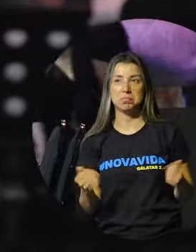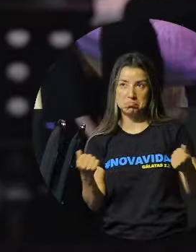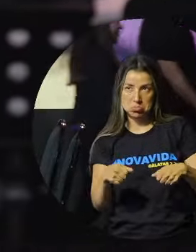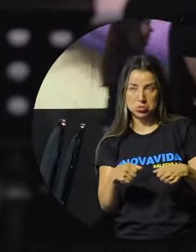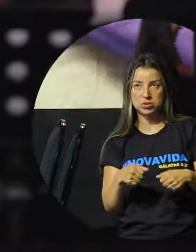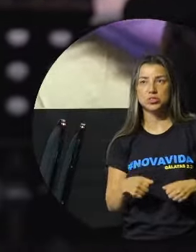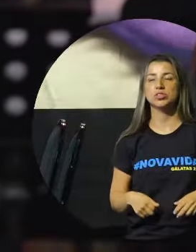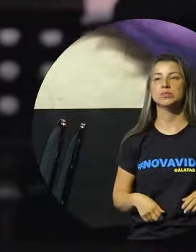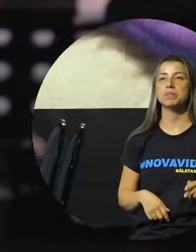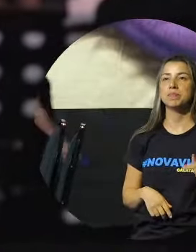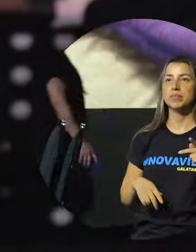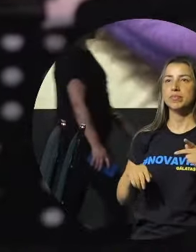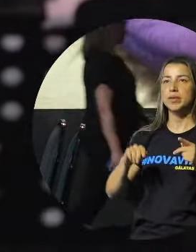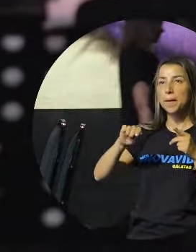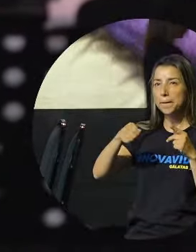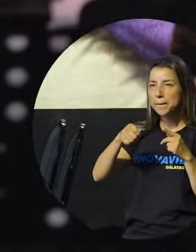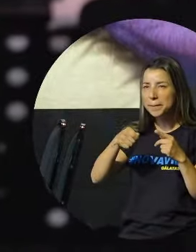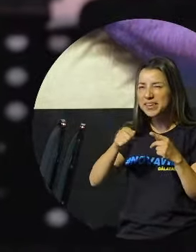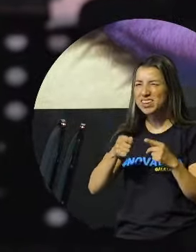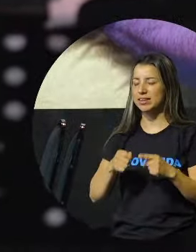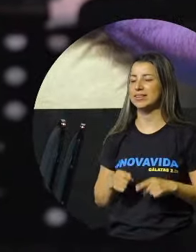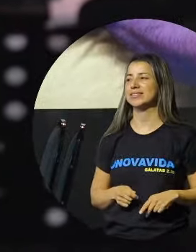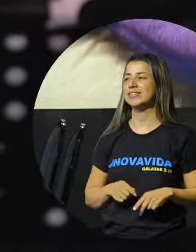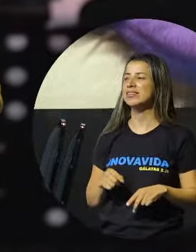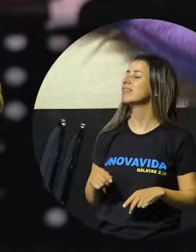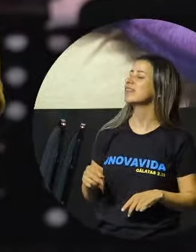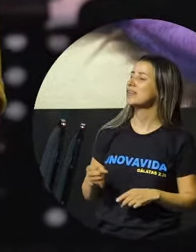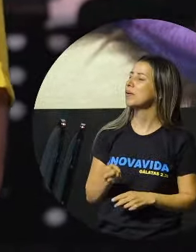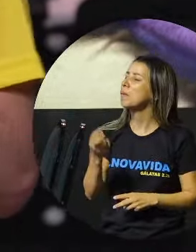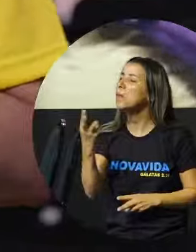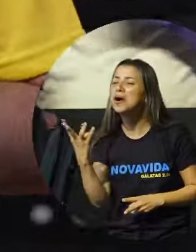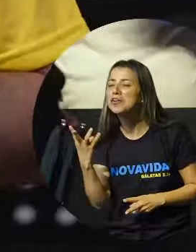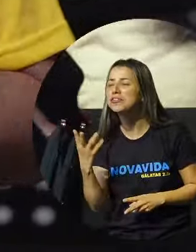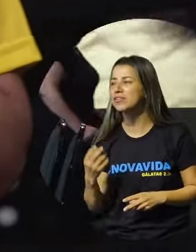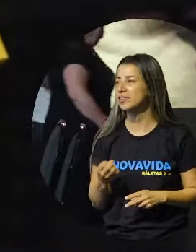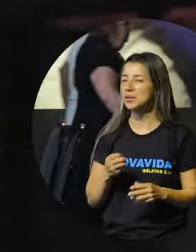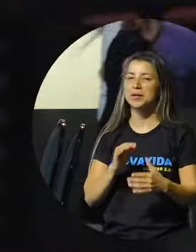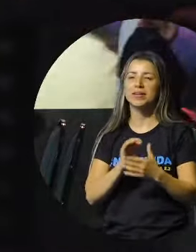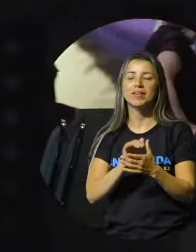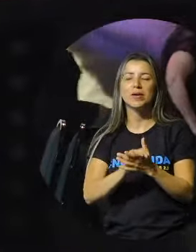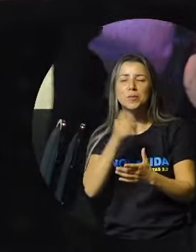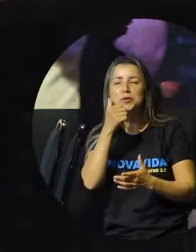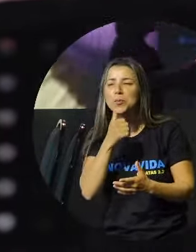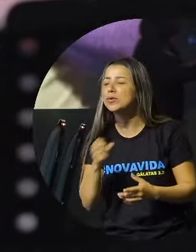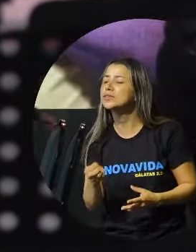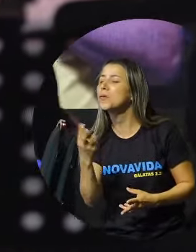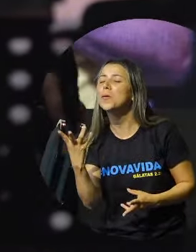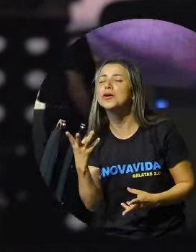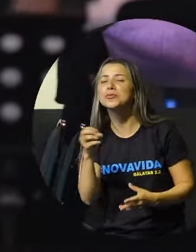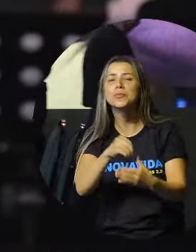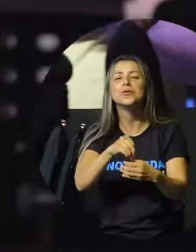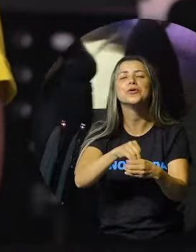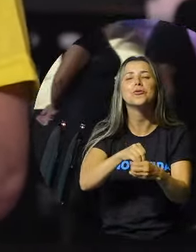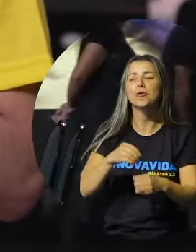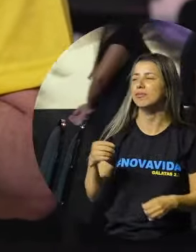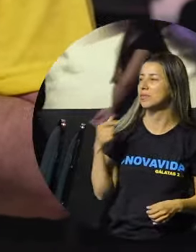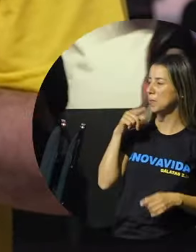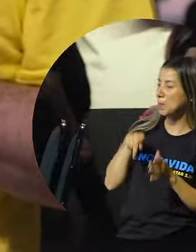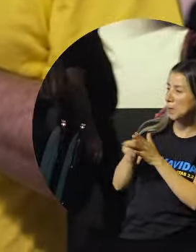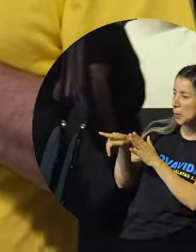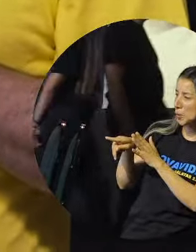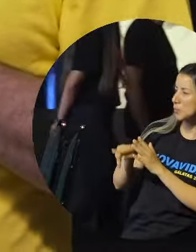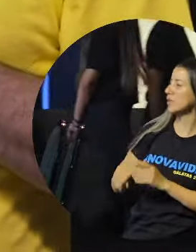Pix? Fez um valor significativo, né? Capricha. Faz o negócio. Não quero ficar fora, não. Não quero ficar fora, nossa família ficar fora.